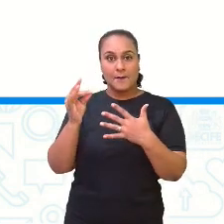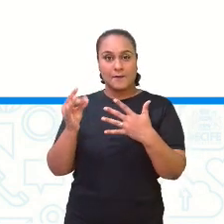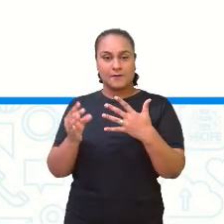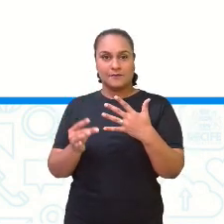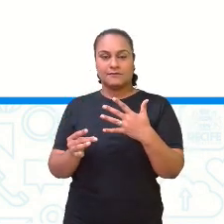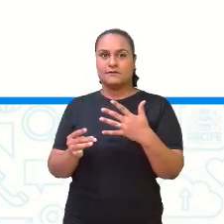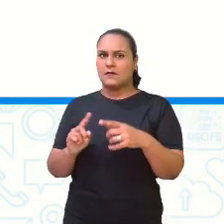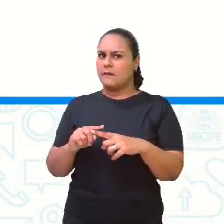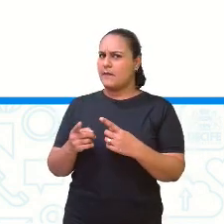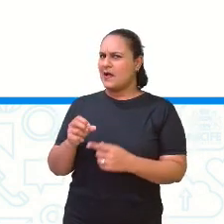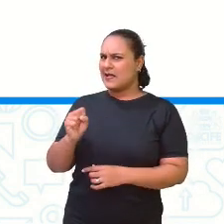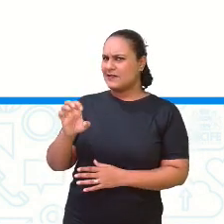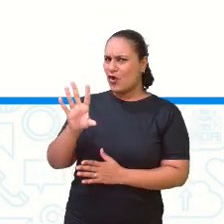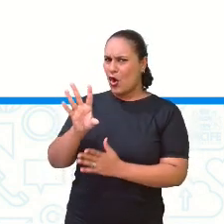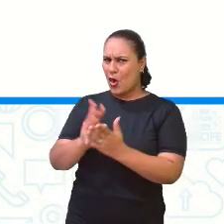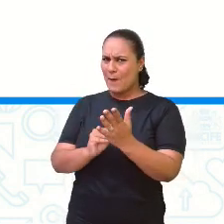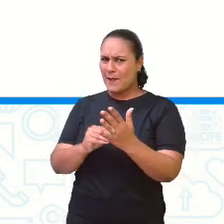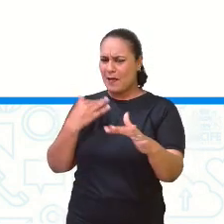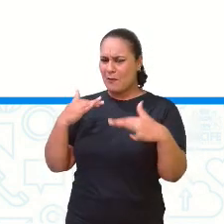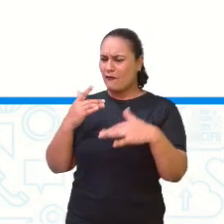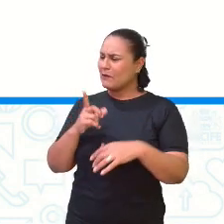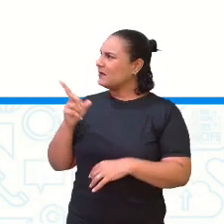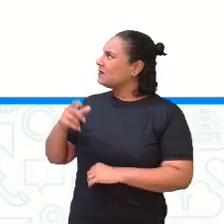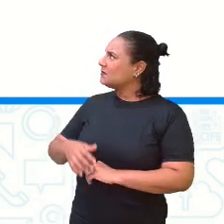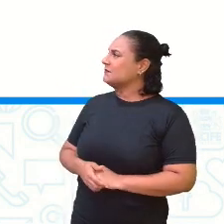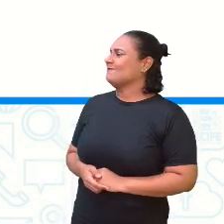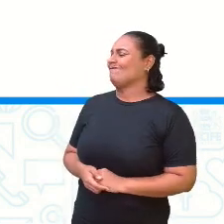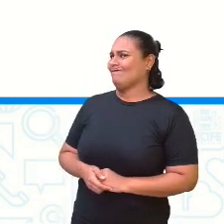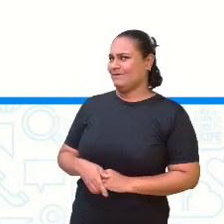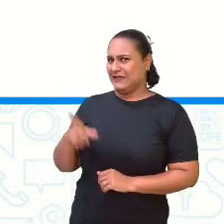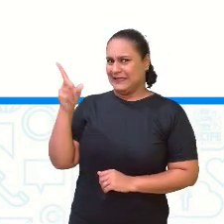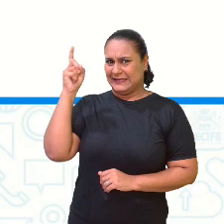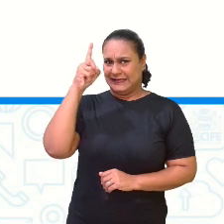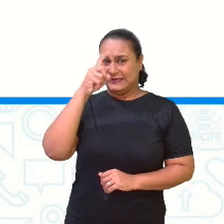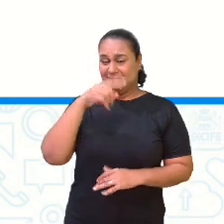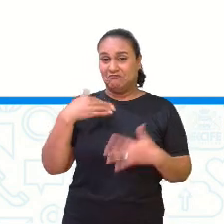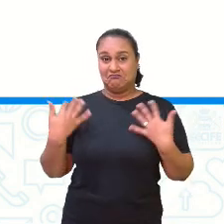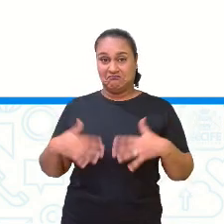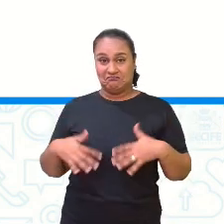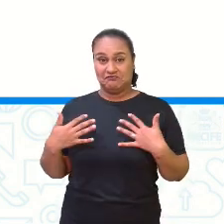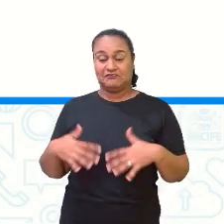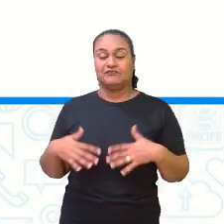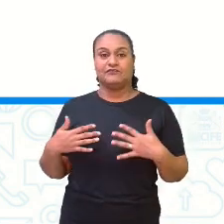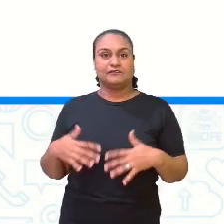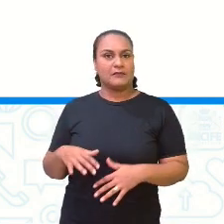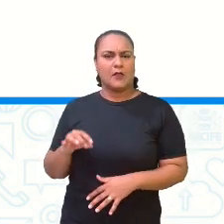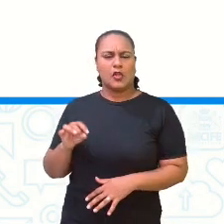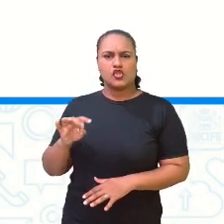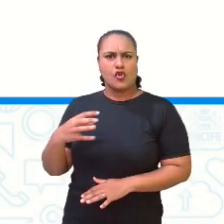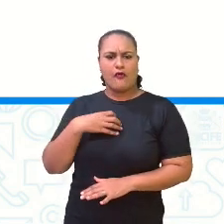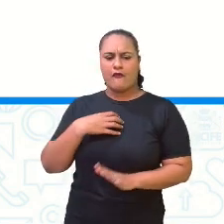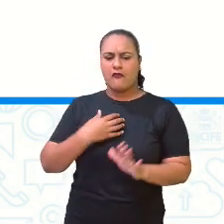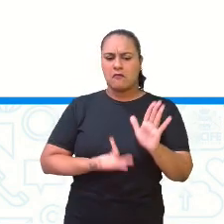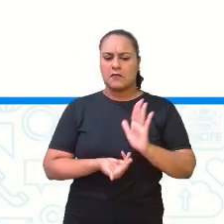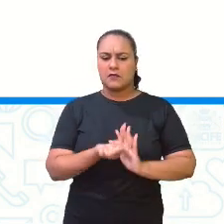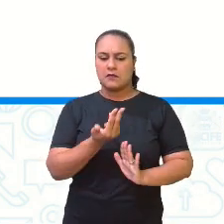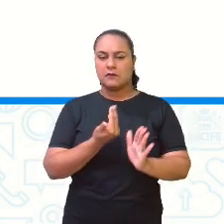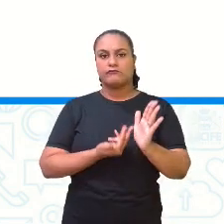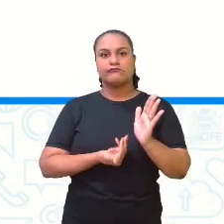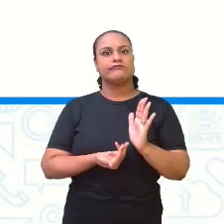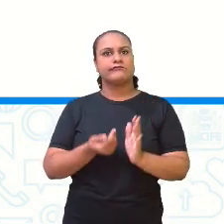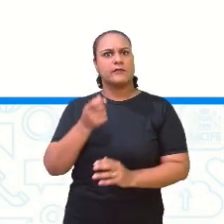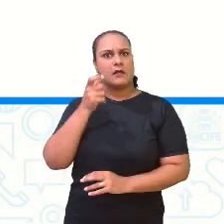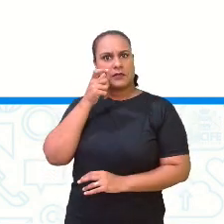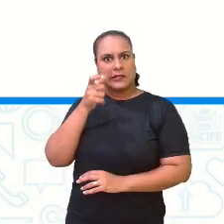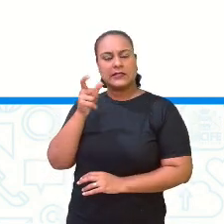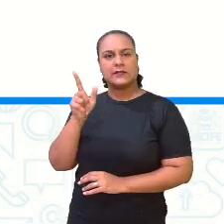né? Mas se você for fazer essa posição hoje, vai ser um tanto complicado, né? É apenas uma forma de desenho, mas é bem interessante.